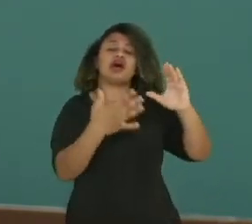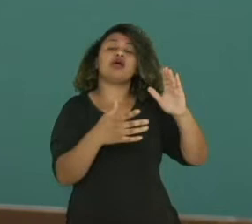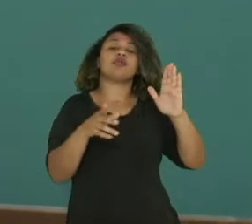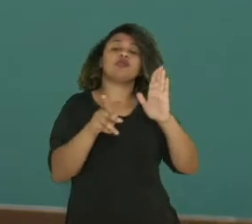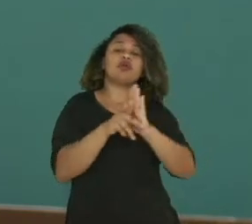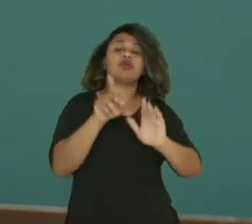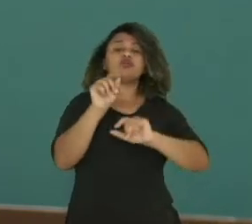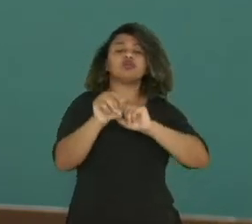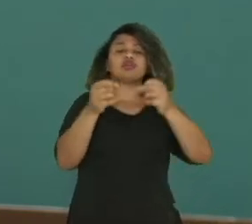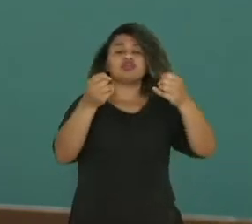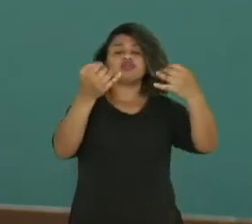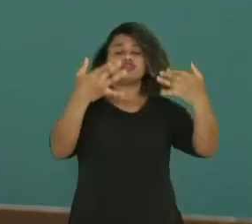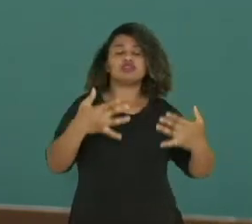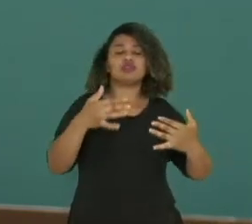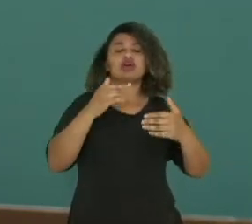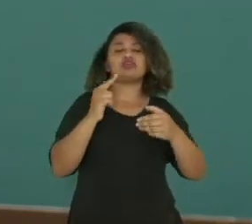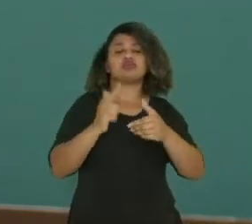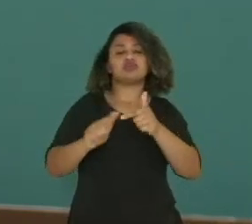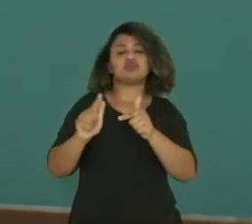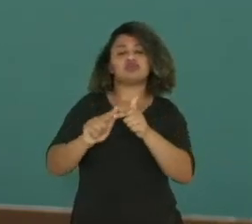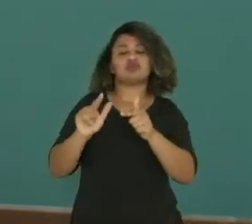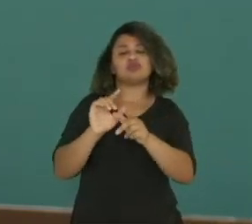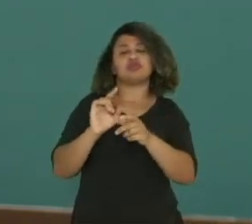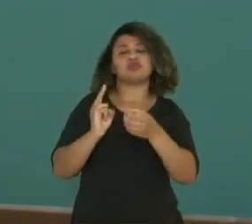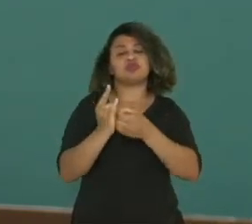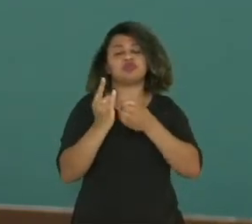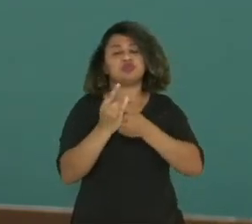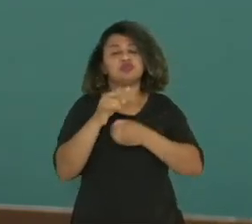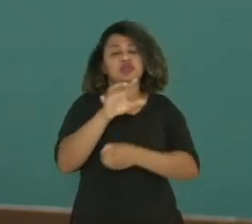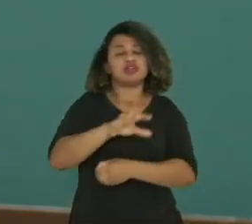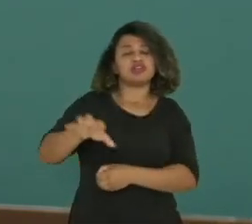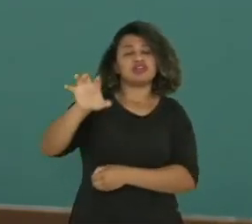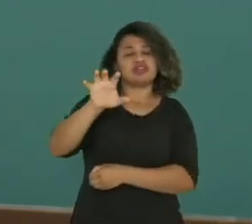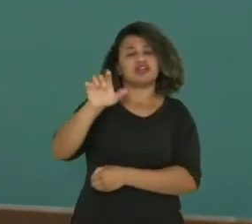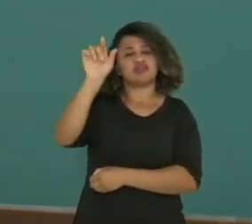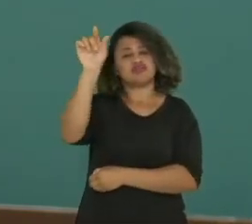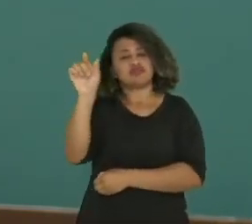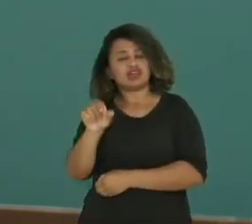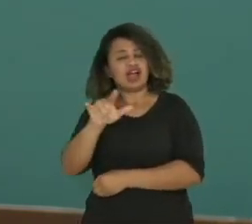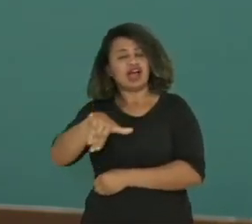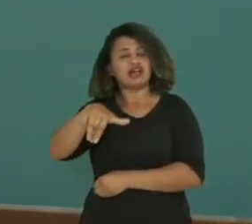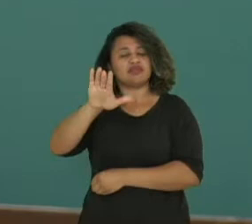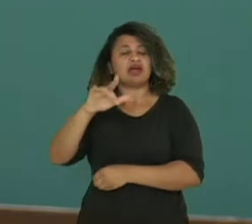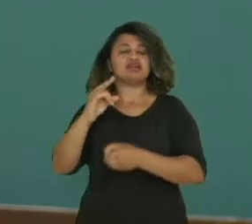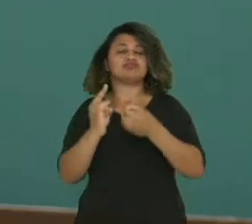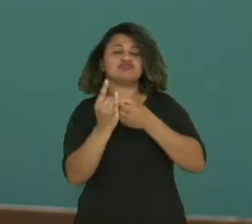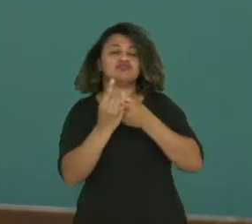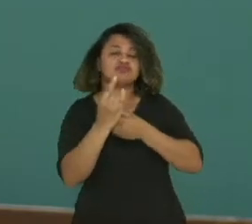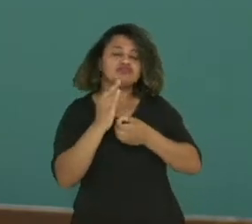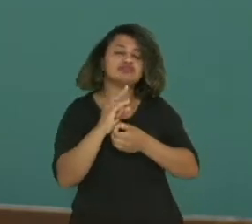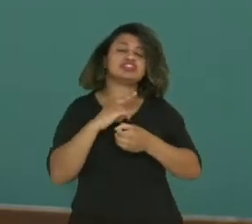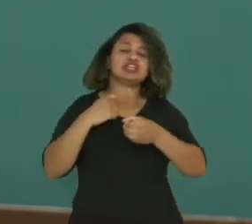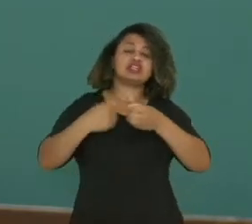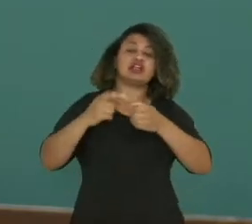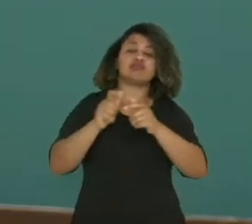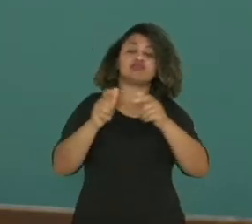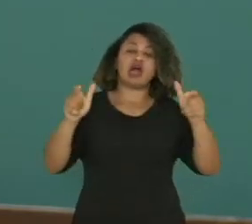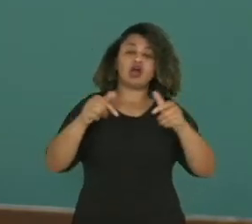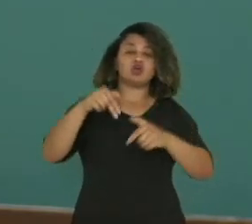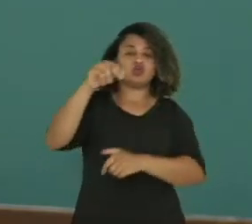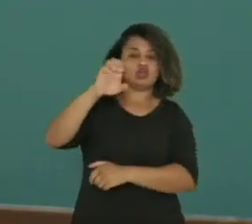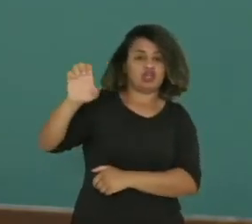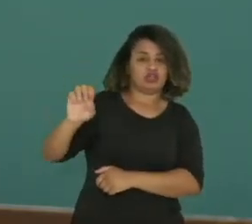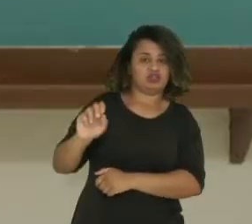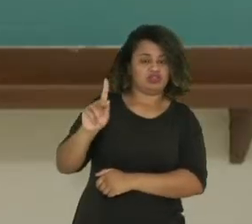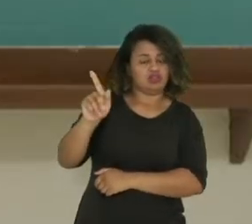tratadas ali desses problemas urbanos na região da zona da mata, nas áreas mais urbanizadas ali com as maiores cidades do Nordeste.